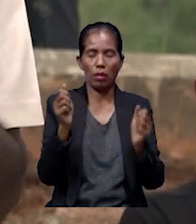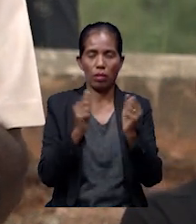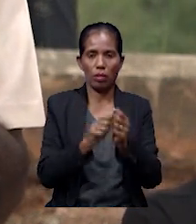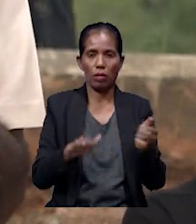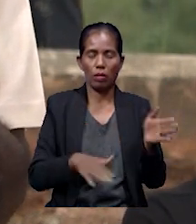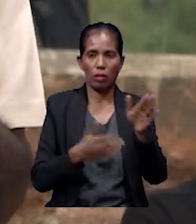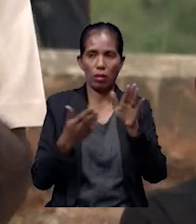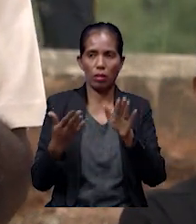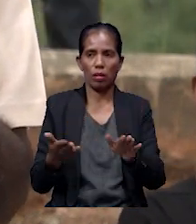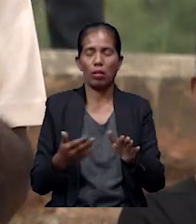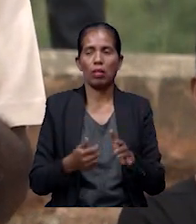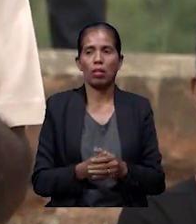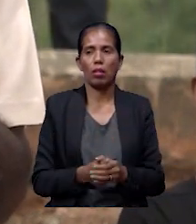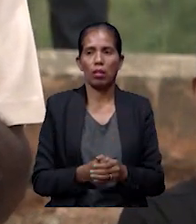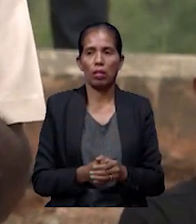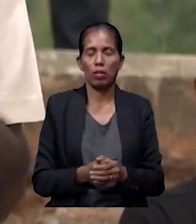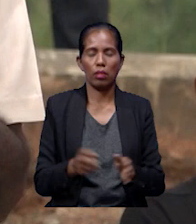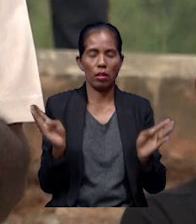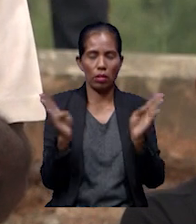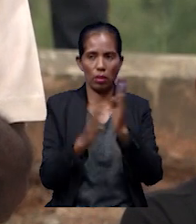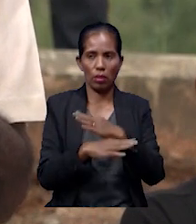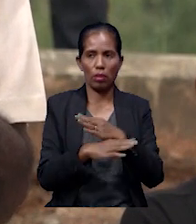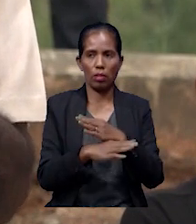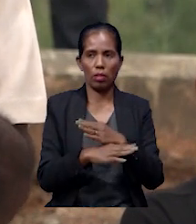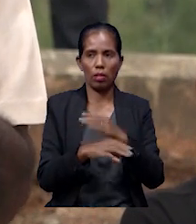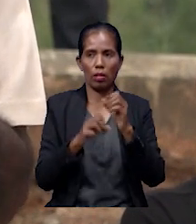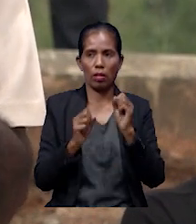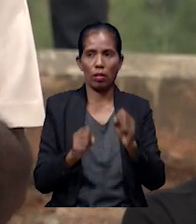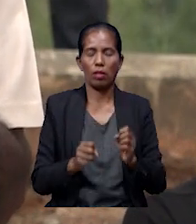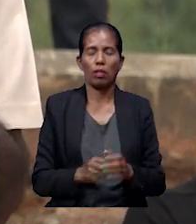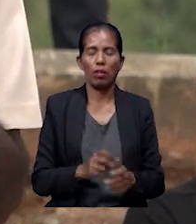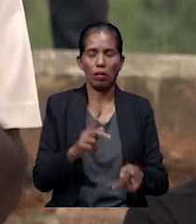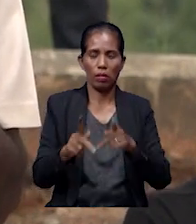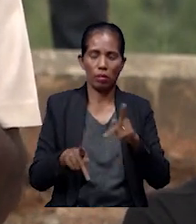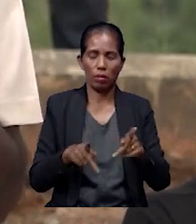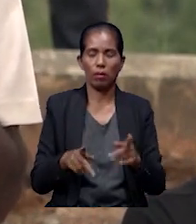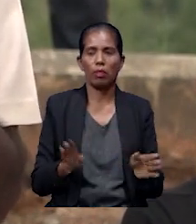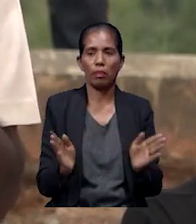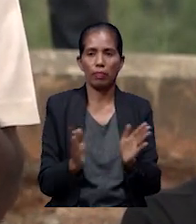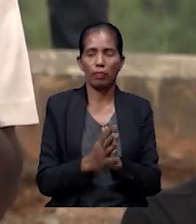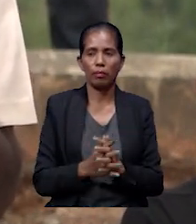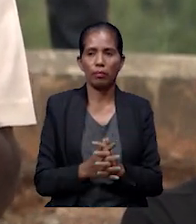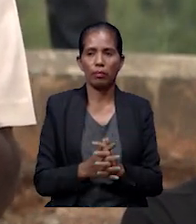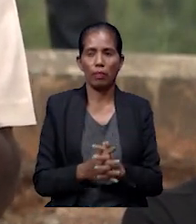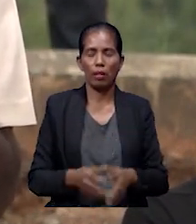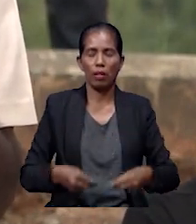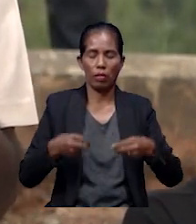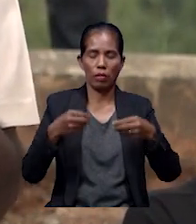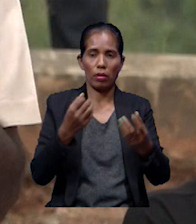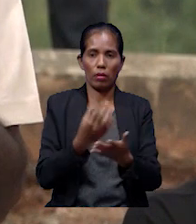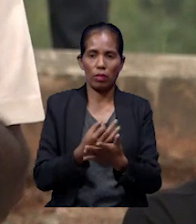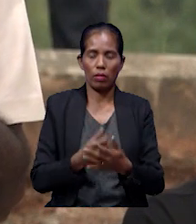mate pensão nem sem na fila ba pensão de sobrevivência. Pensão de sobrevivência